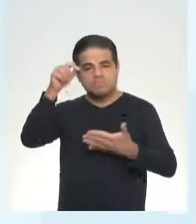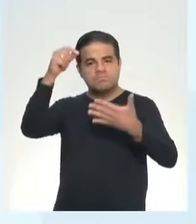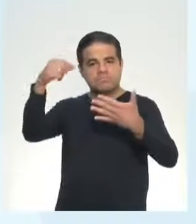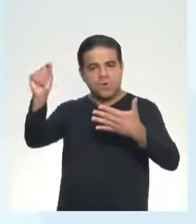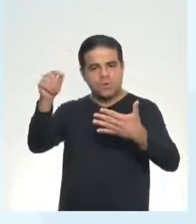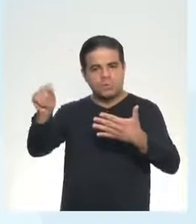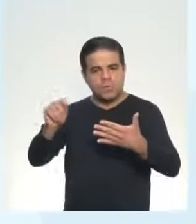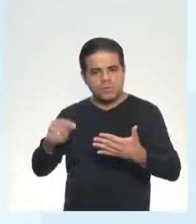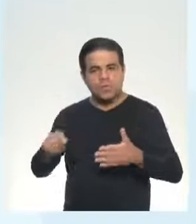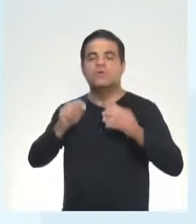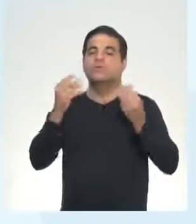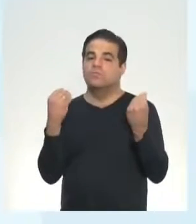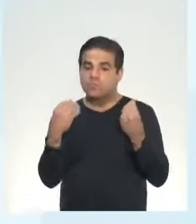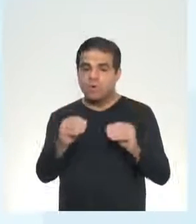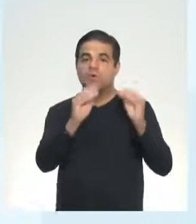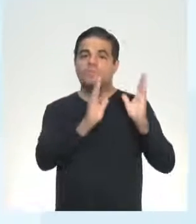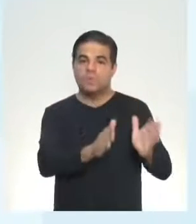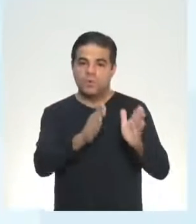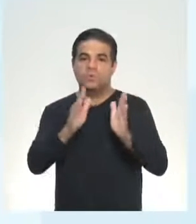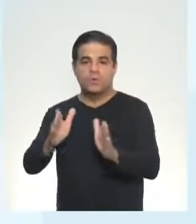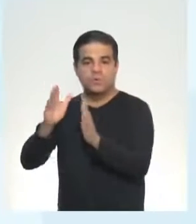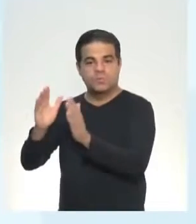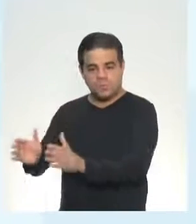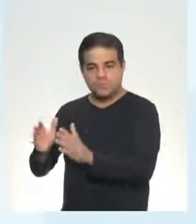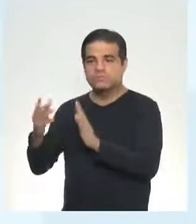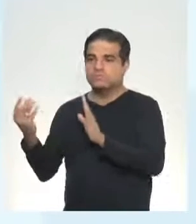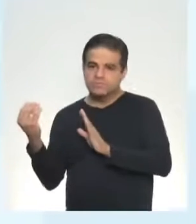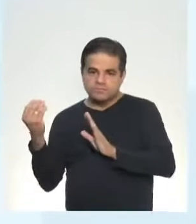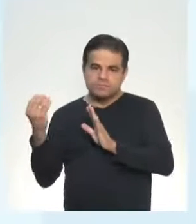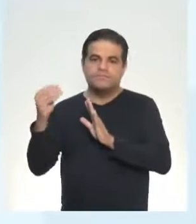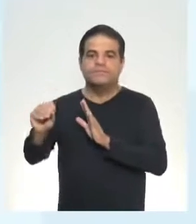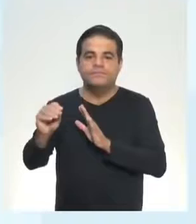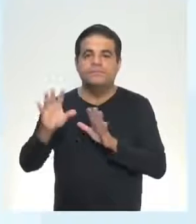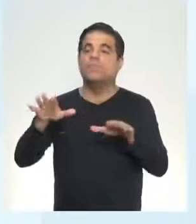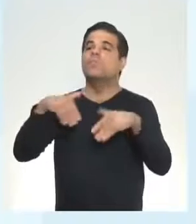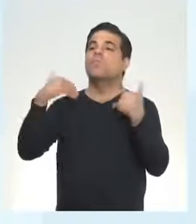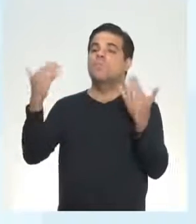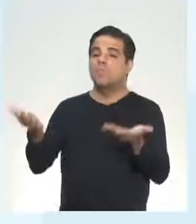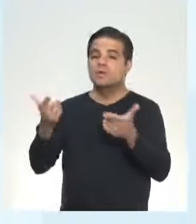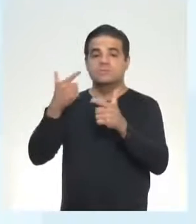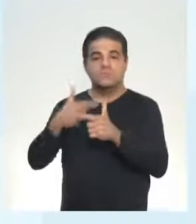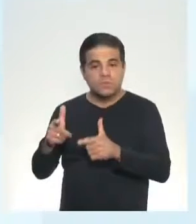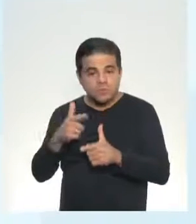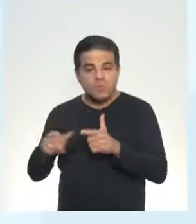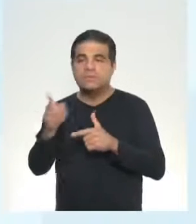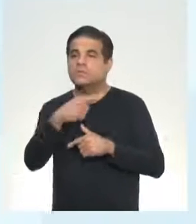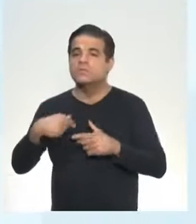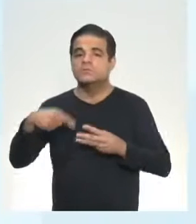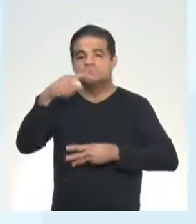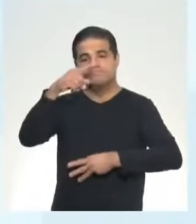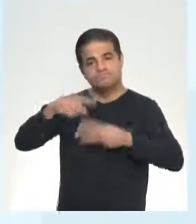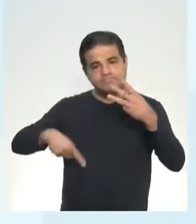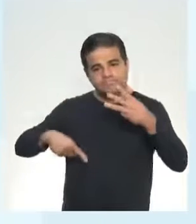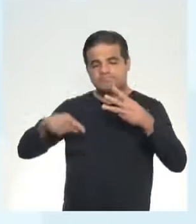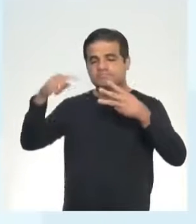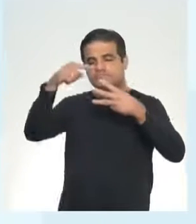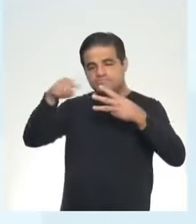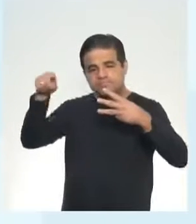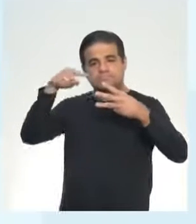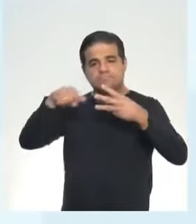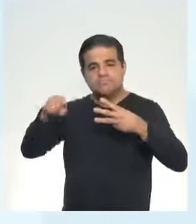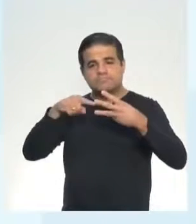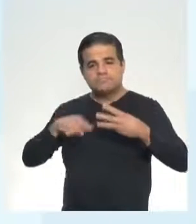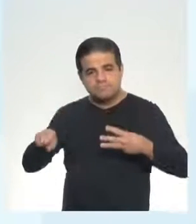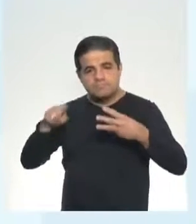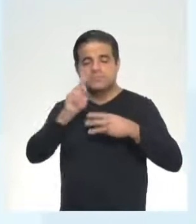bom? Vamos colocar na ordem. Então, já apontem aí. Então, quais problemas nós temos nessas 3 primeiras linhas que a Pro